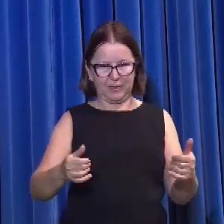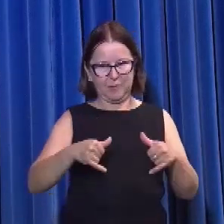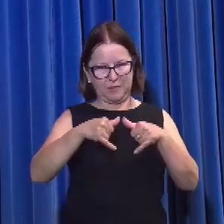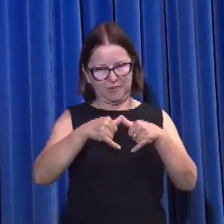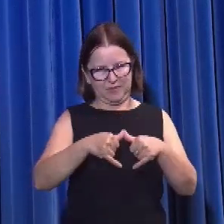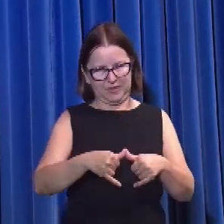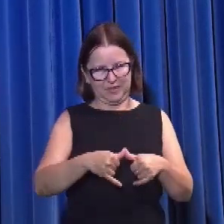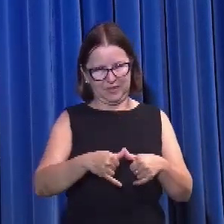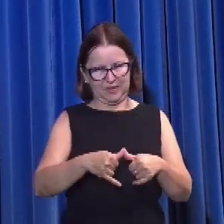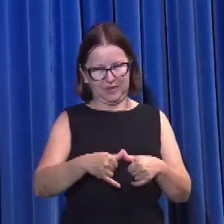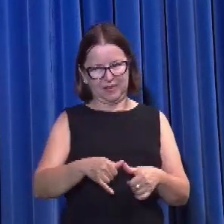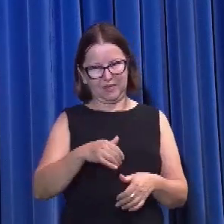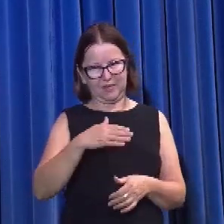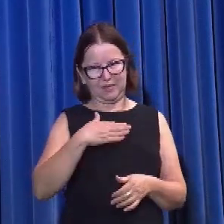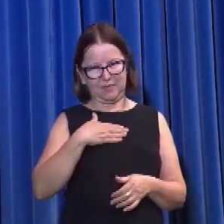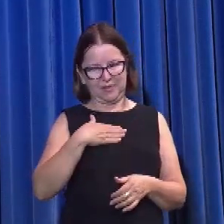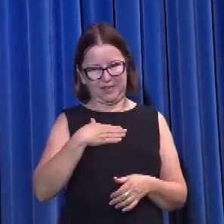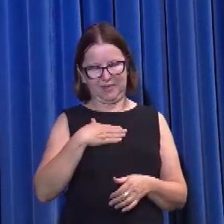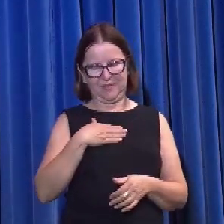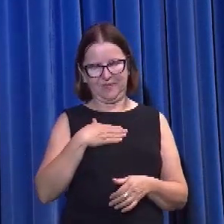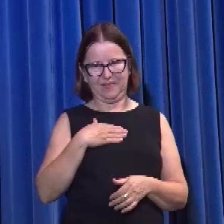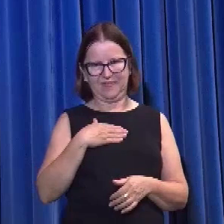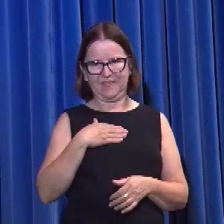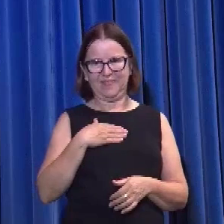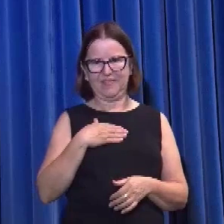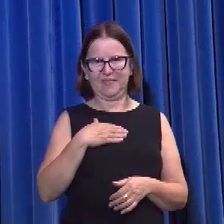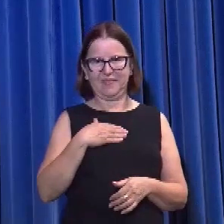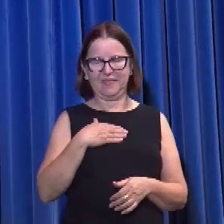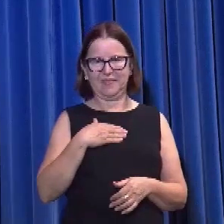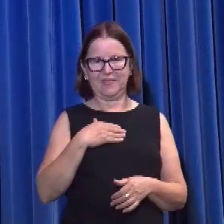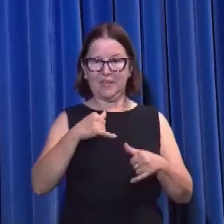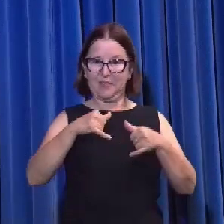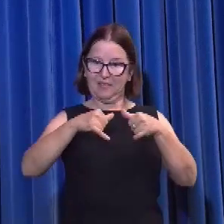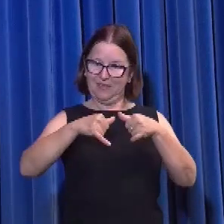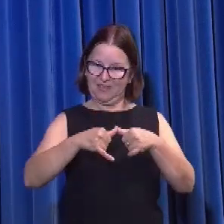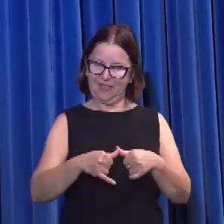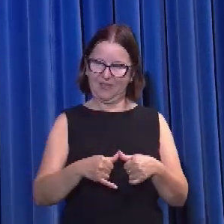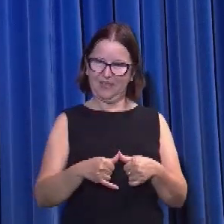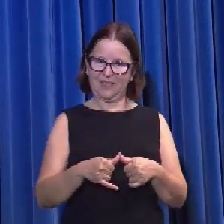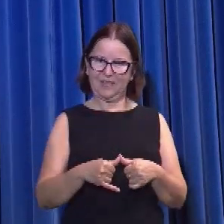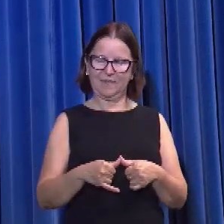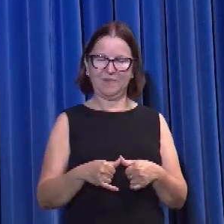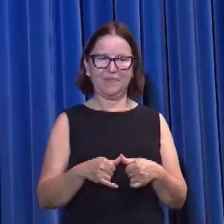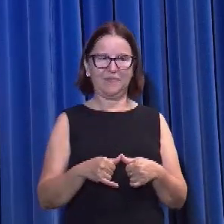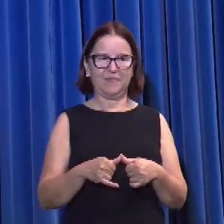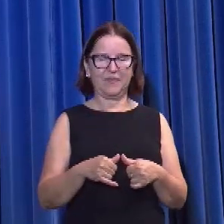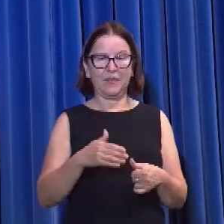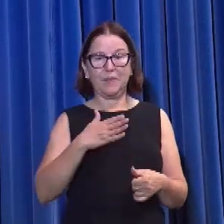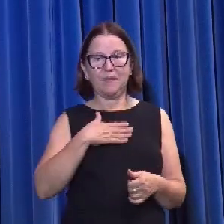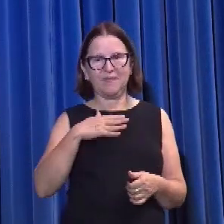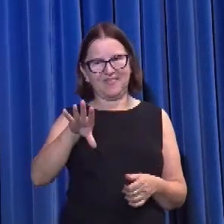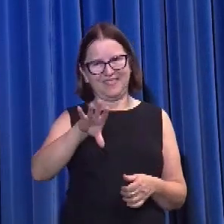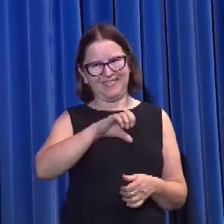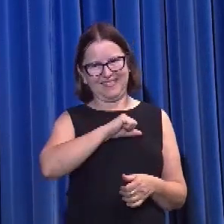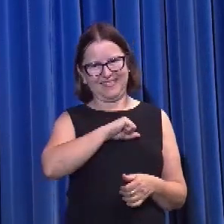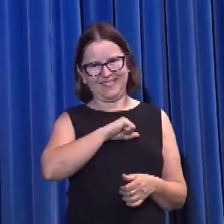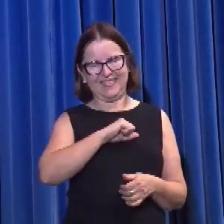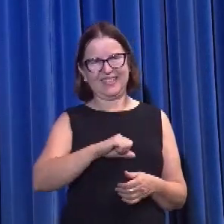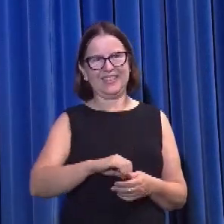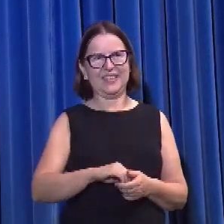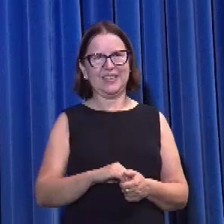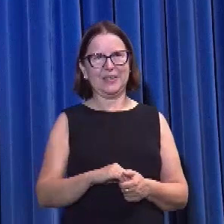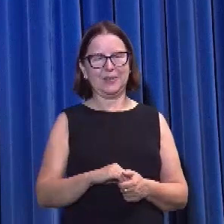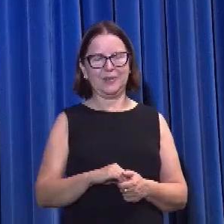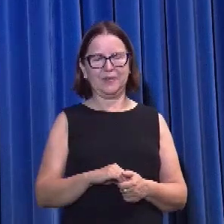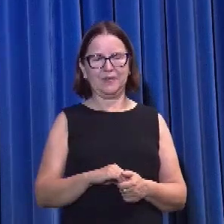Permanecei, habitai, ficai no meu amor.